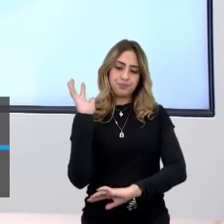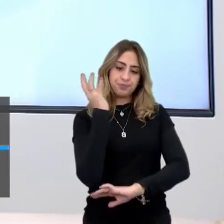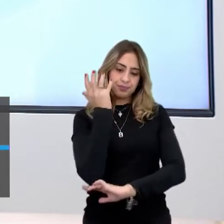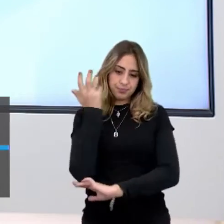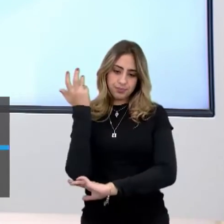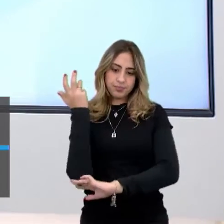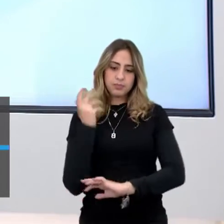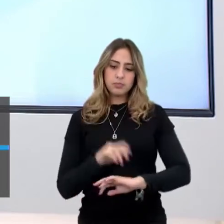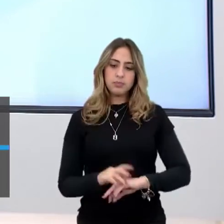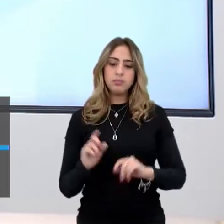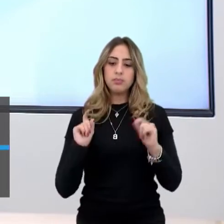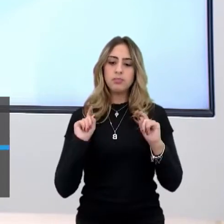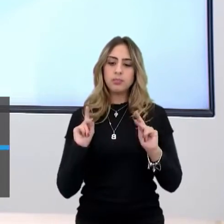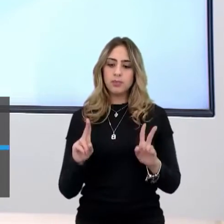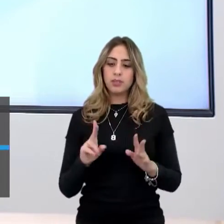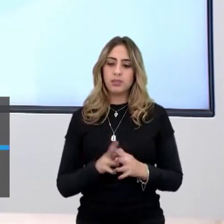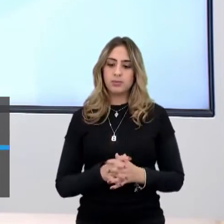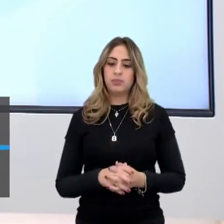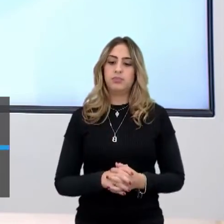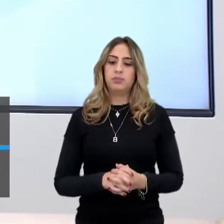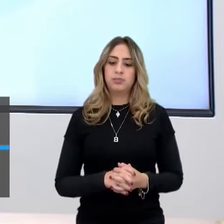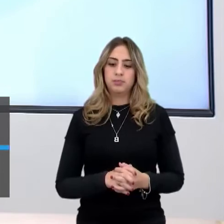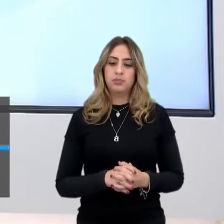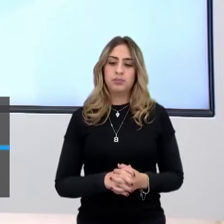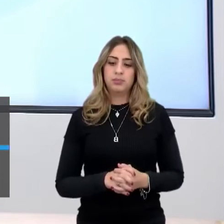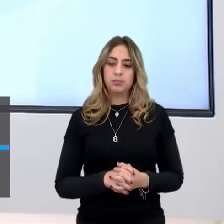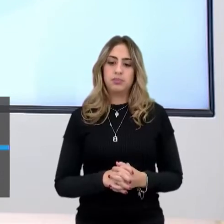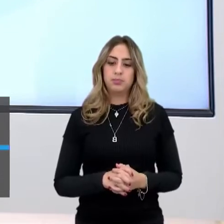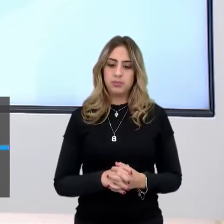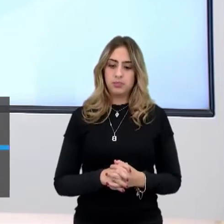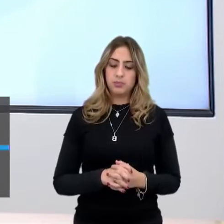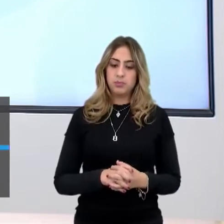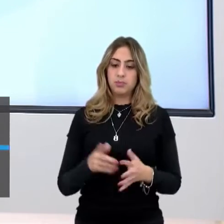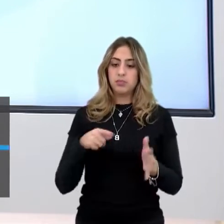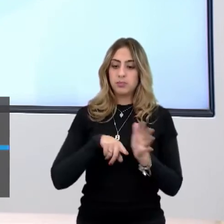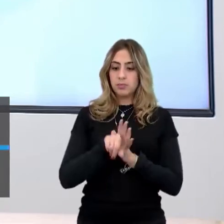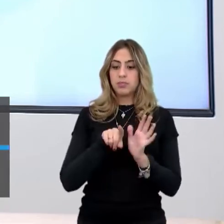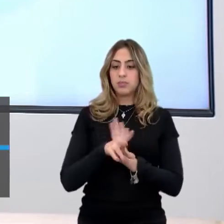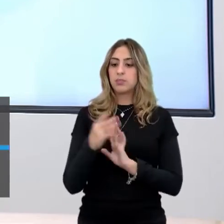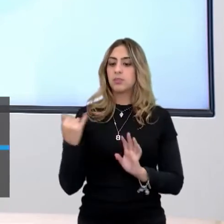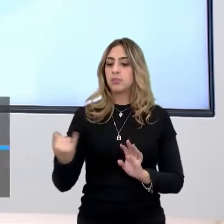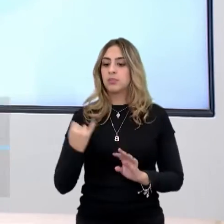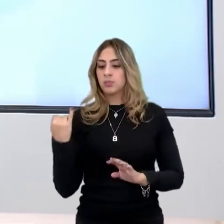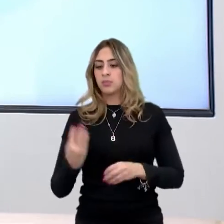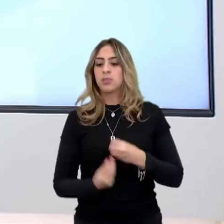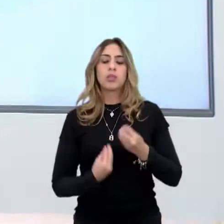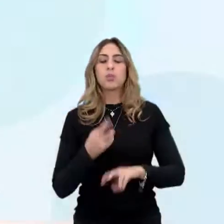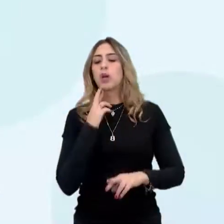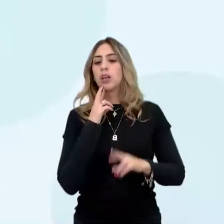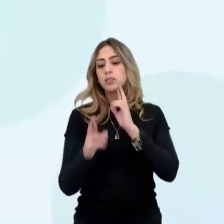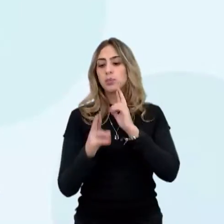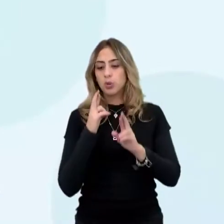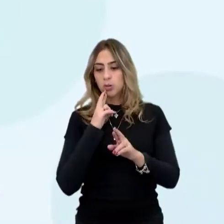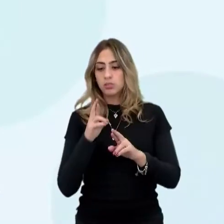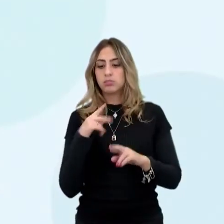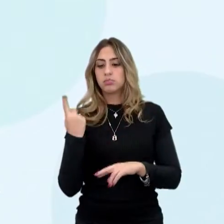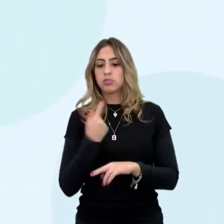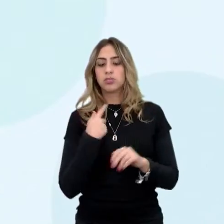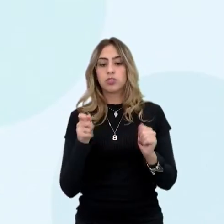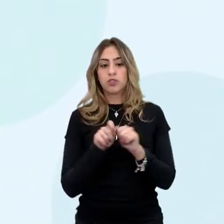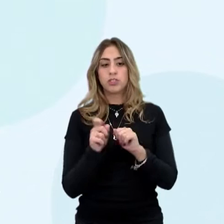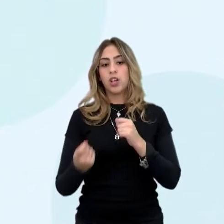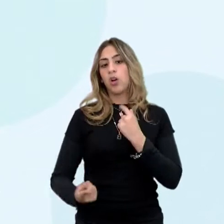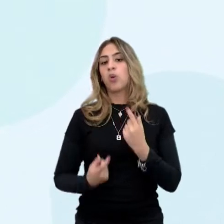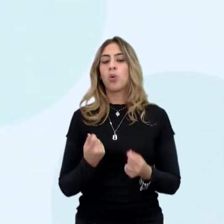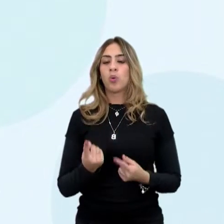sabe, tá ok? Vamos dar consequência? Bom, perguntas, né, são tão importantes quanto as respostas, e aí a gente vai fazer